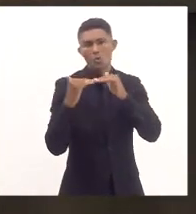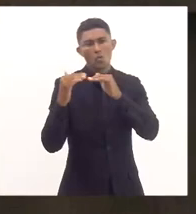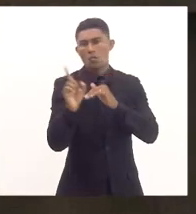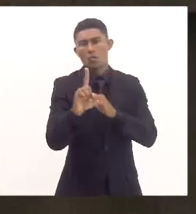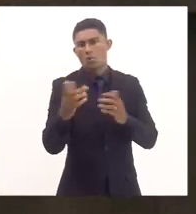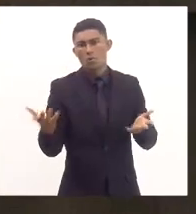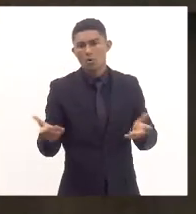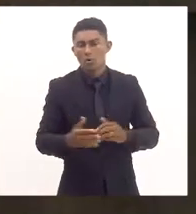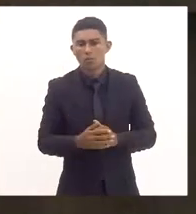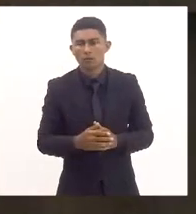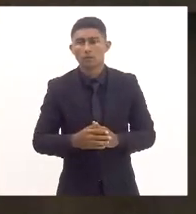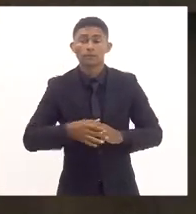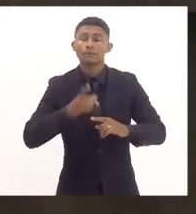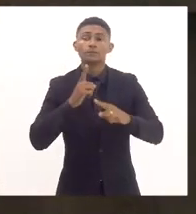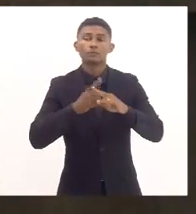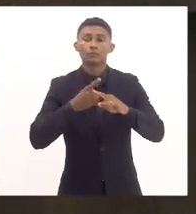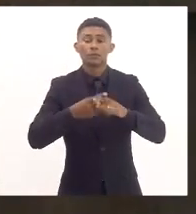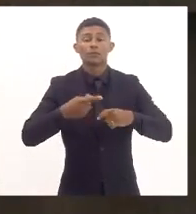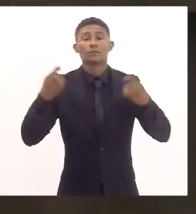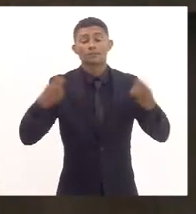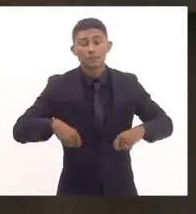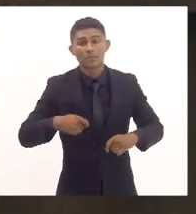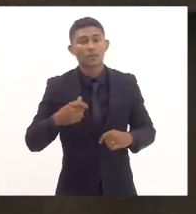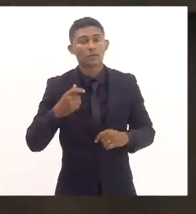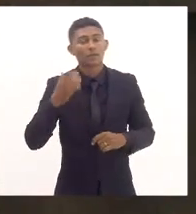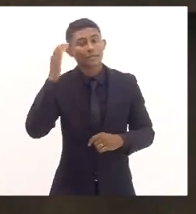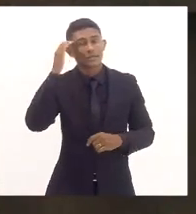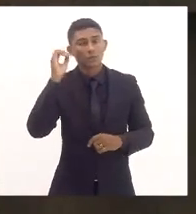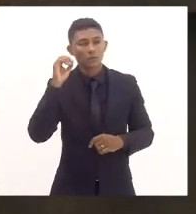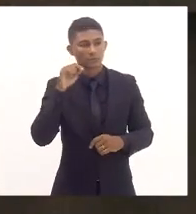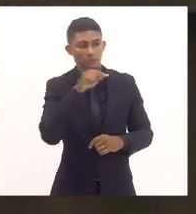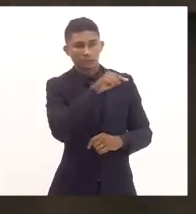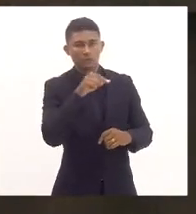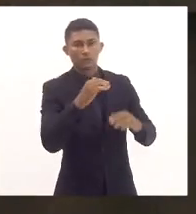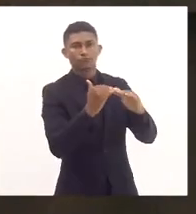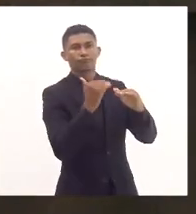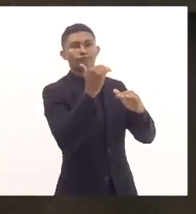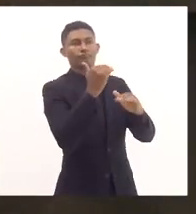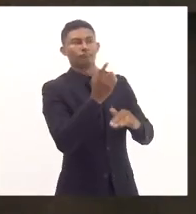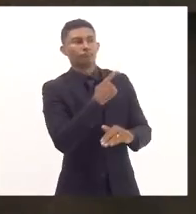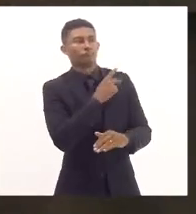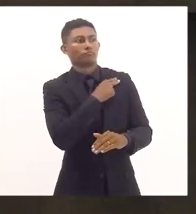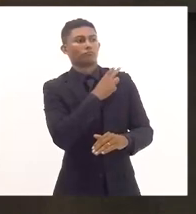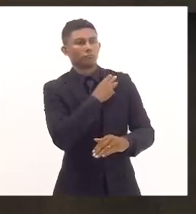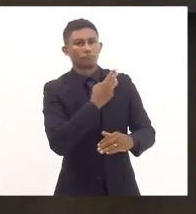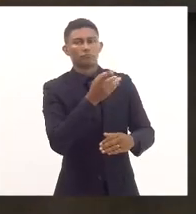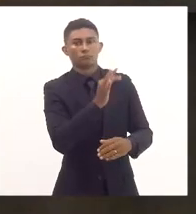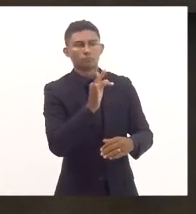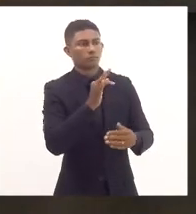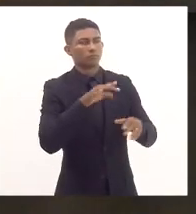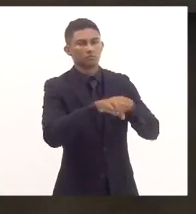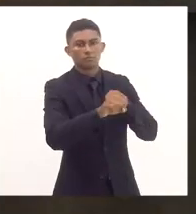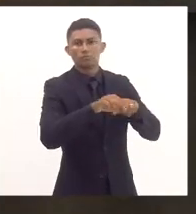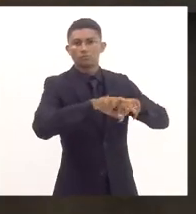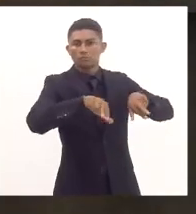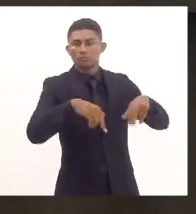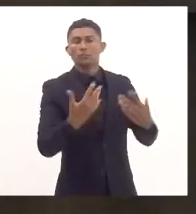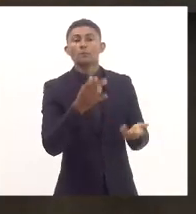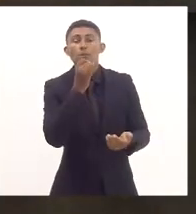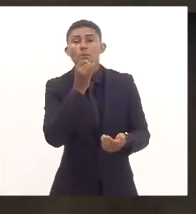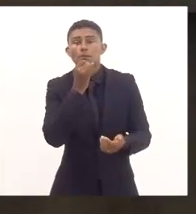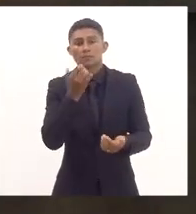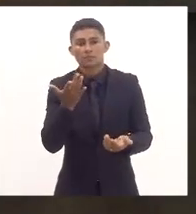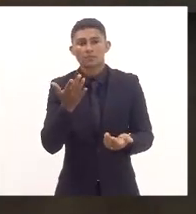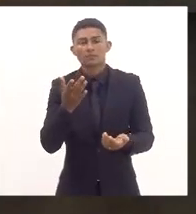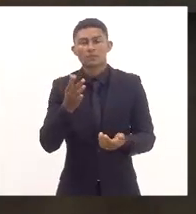porque você tem que levar em consideração a função e a escolaridade a Faetec tem professor de nível médio